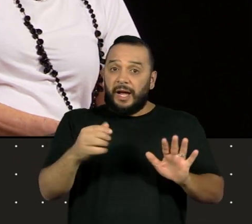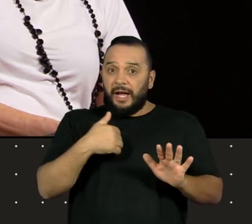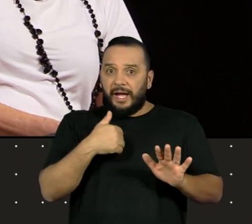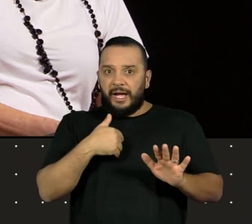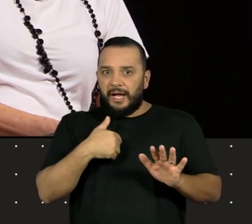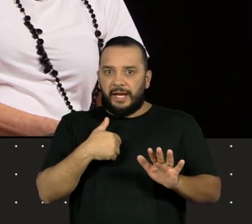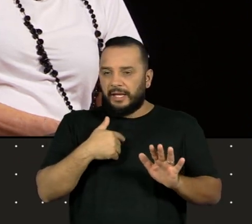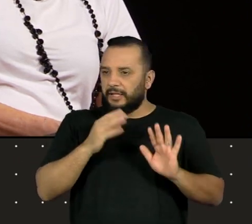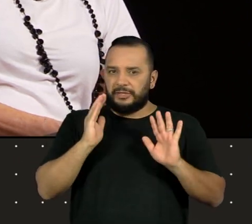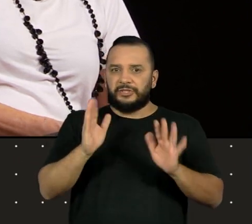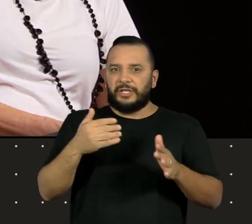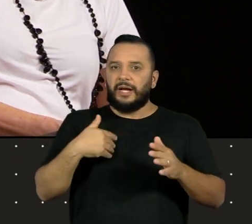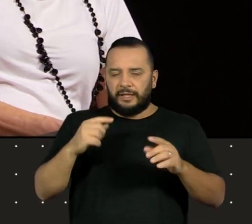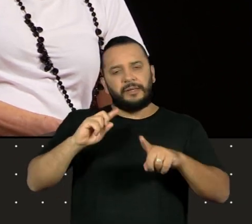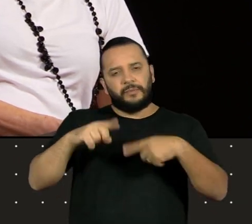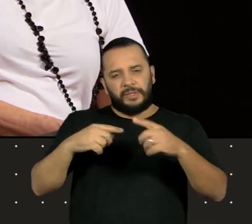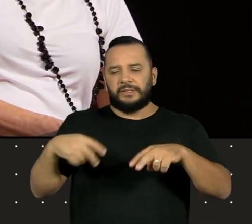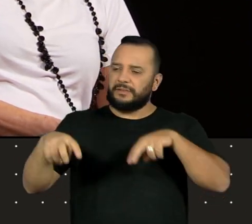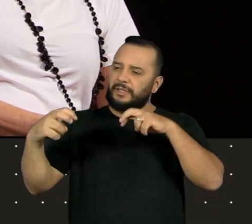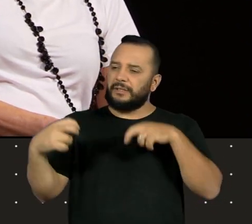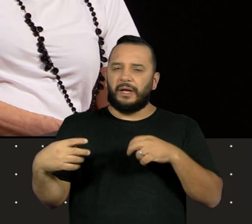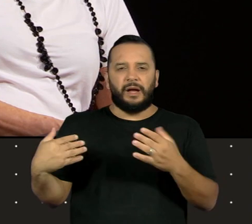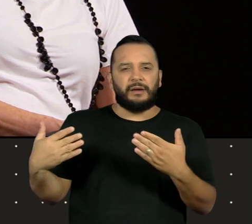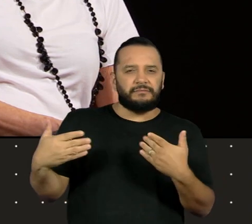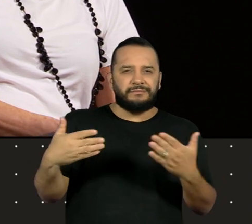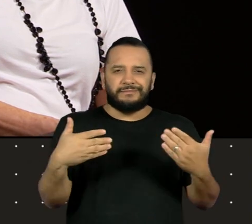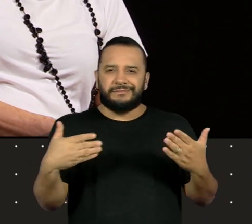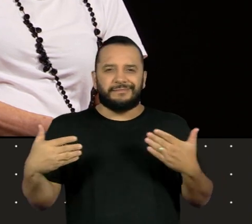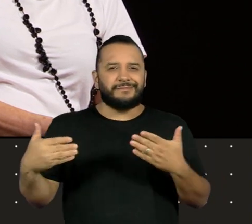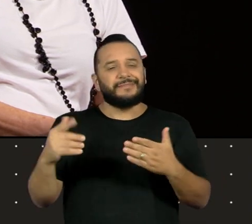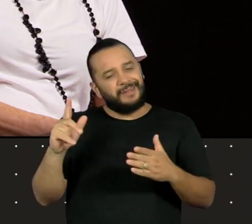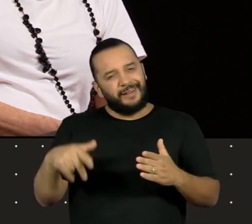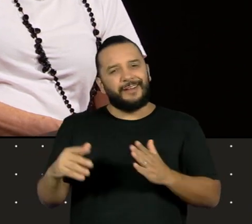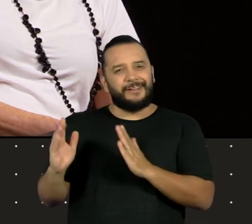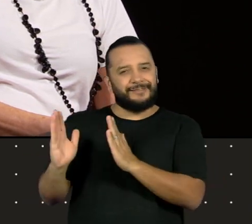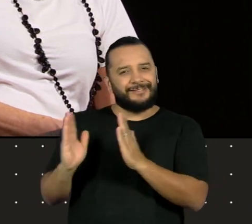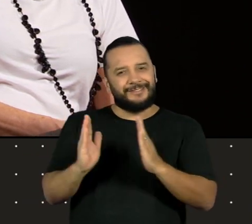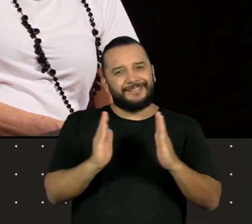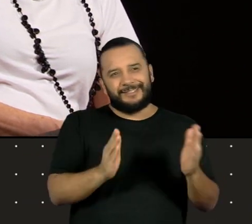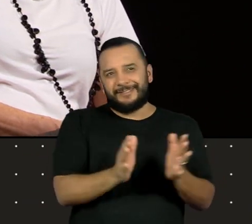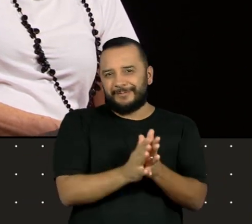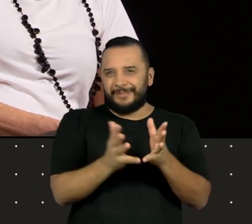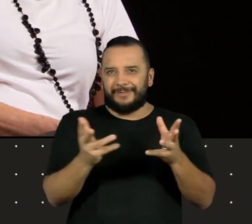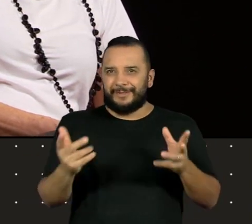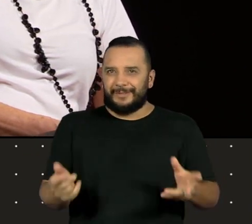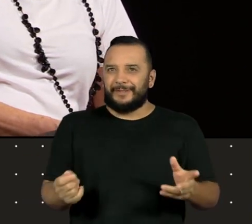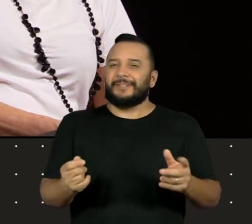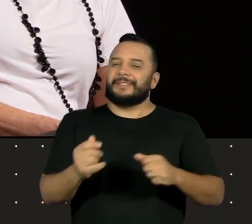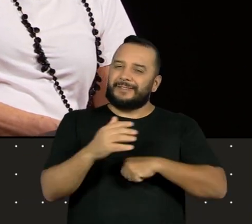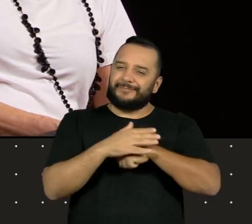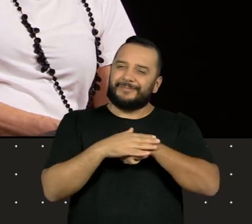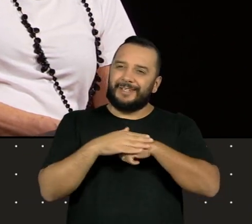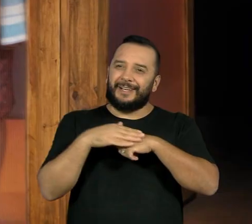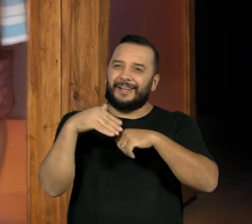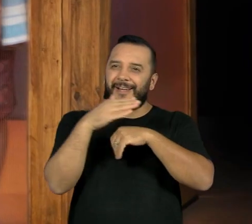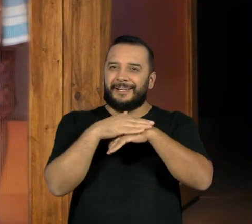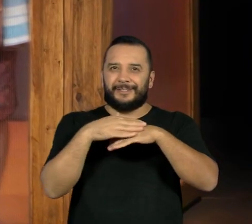ela se impacientava com a gente também. Mas foi um processo maravilhoso, uma pessoa muito afetiva,